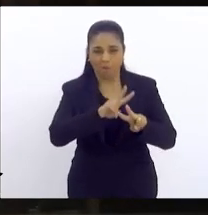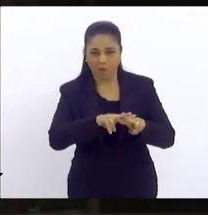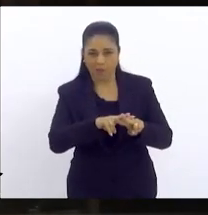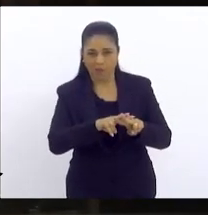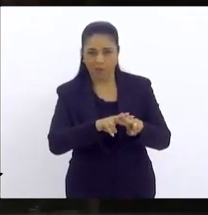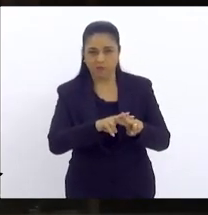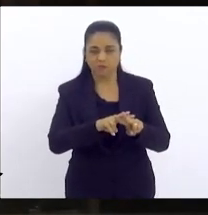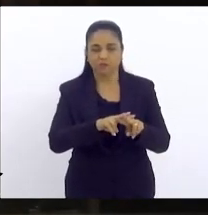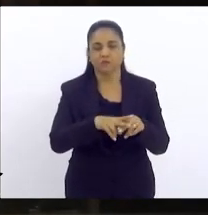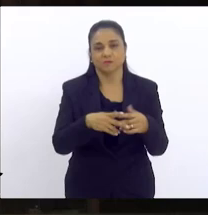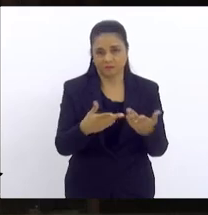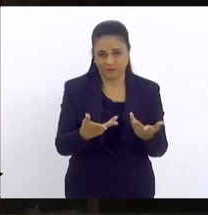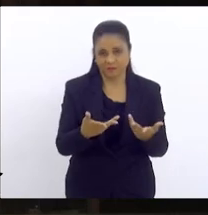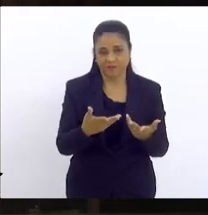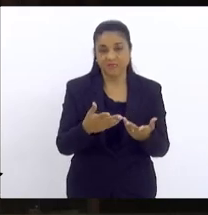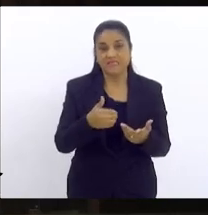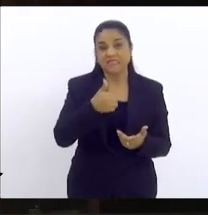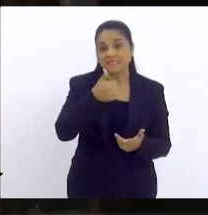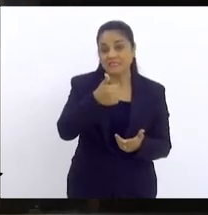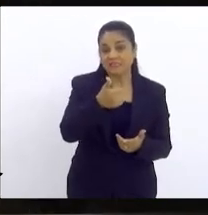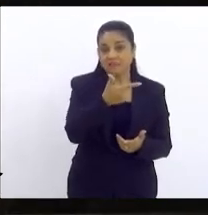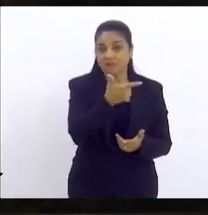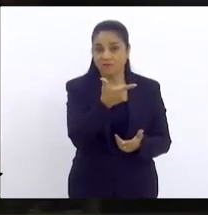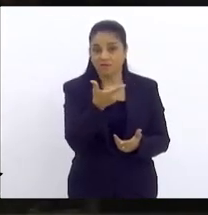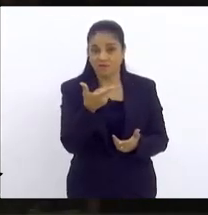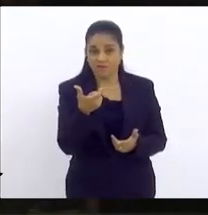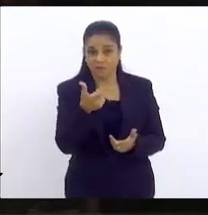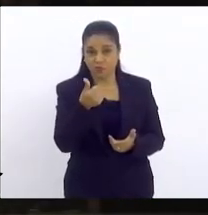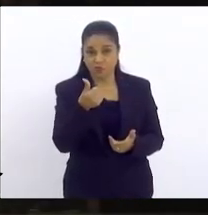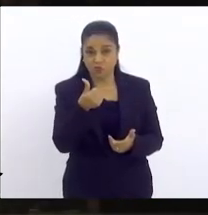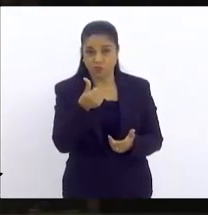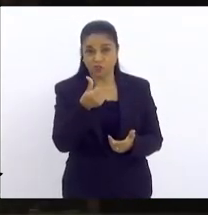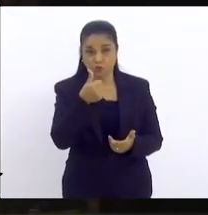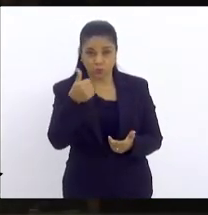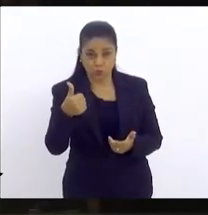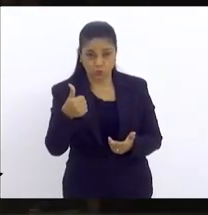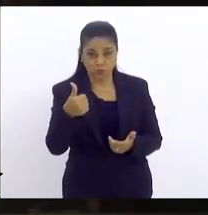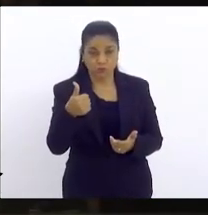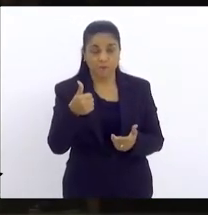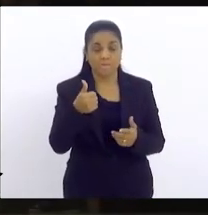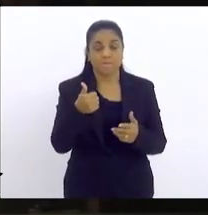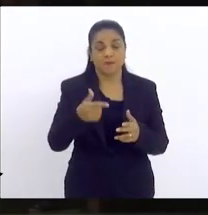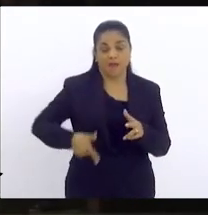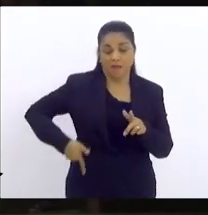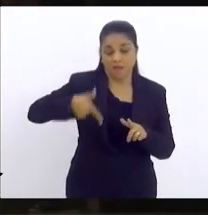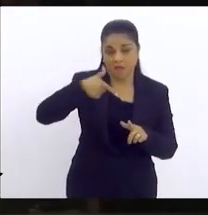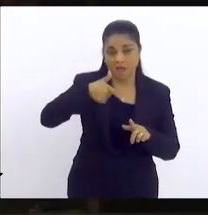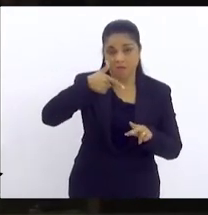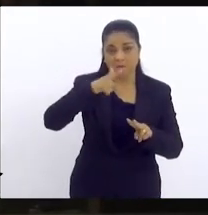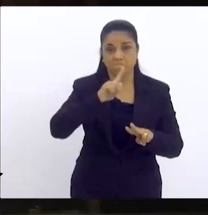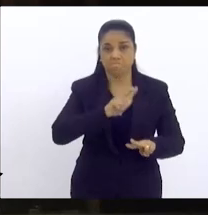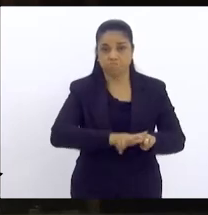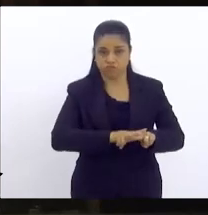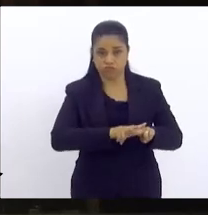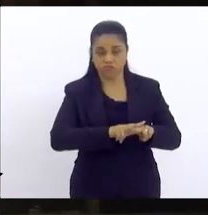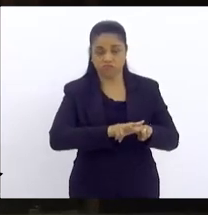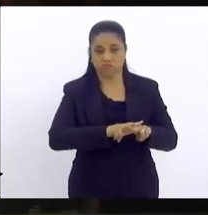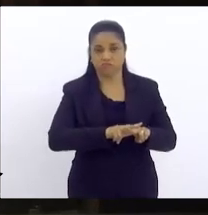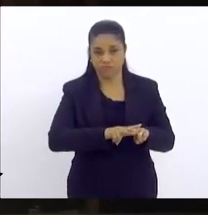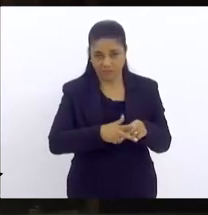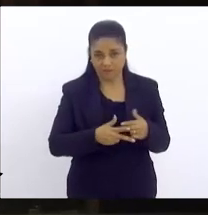nós temos mais de 121 armas apreendidas mais de uma arma por dia